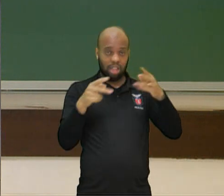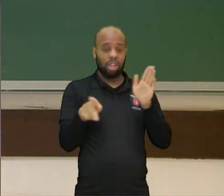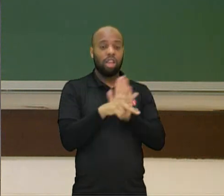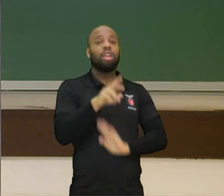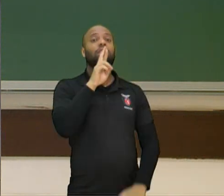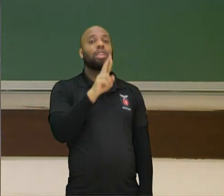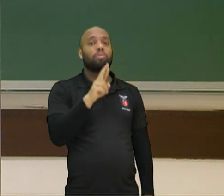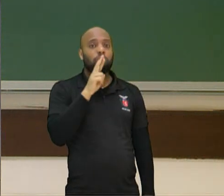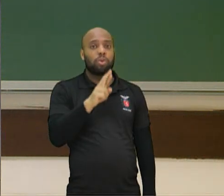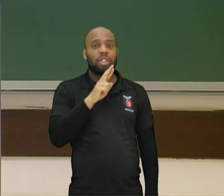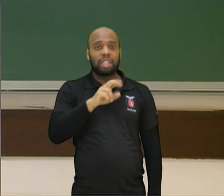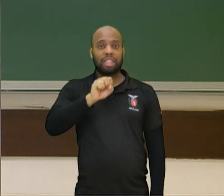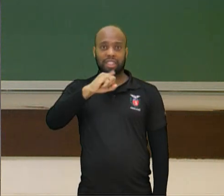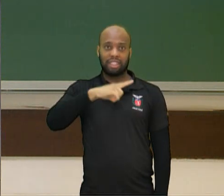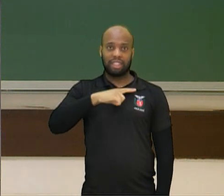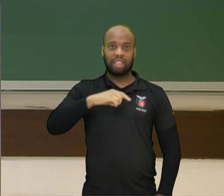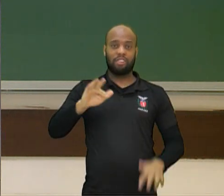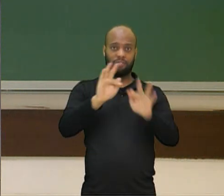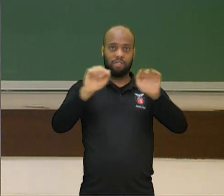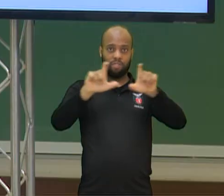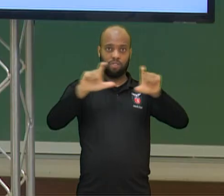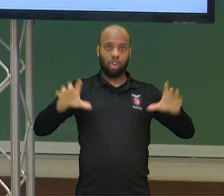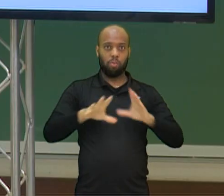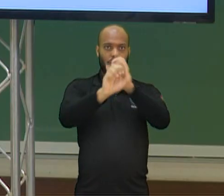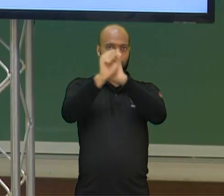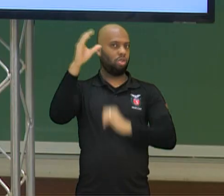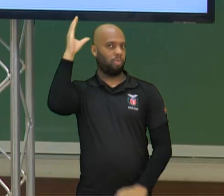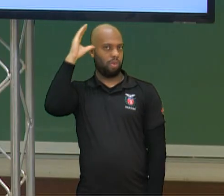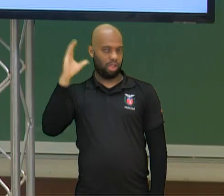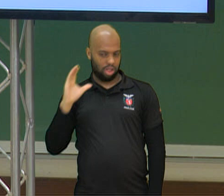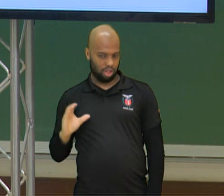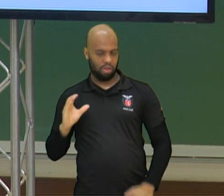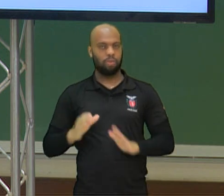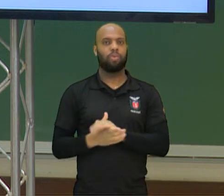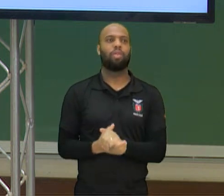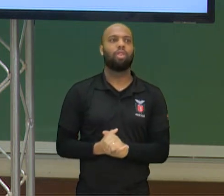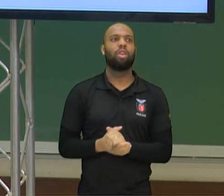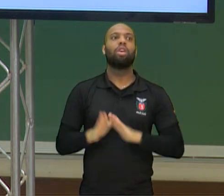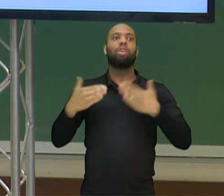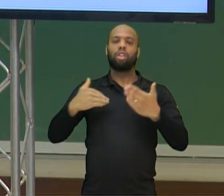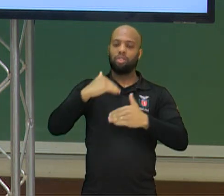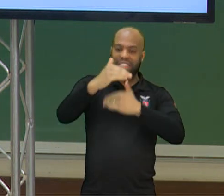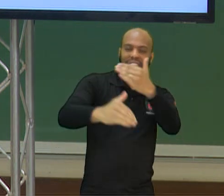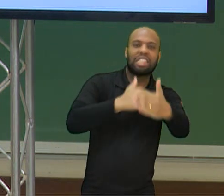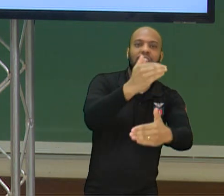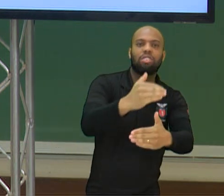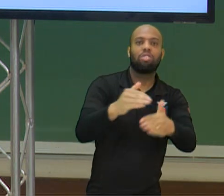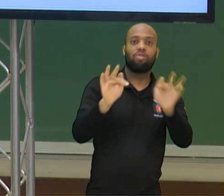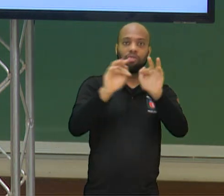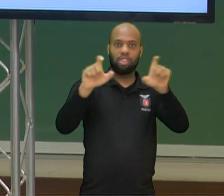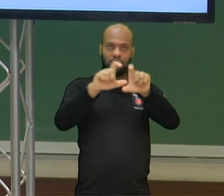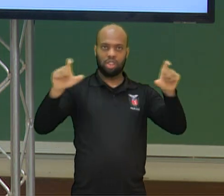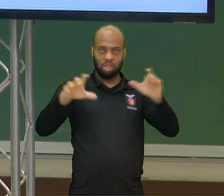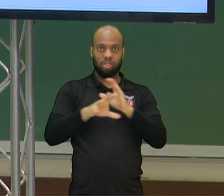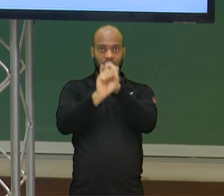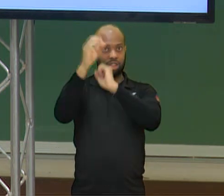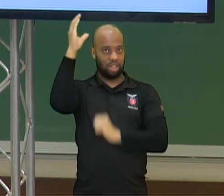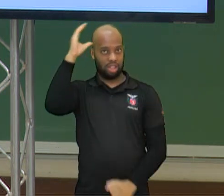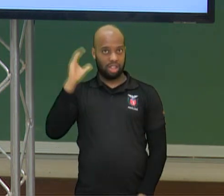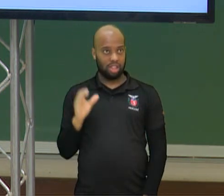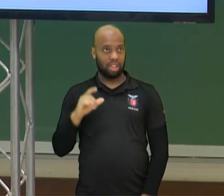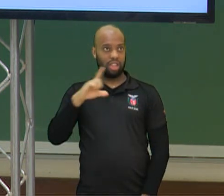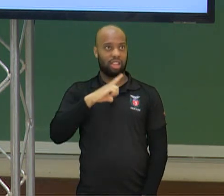resolvermos o binômio de Newton. Então, vejamos aqui. Desenvolva o binômio x mais